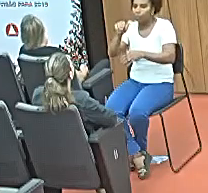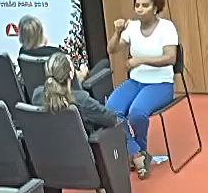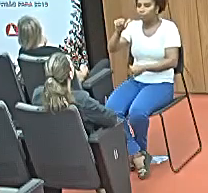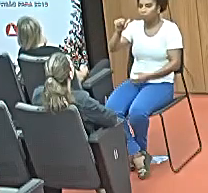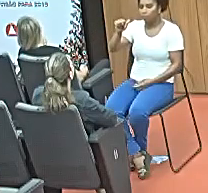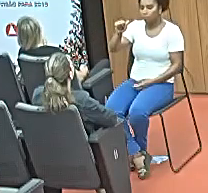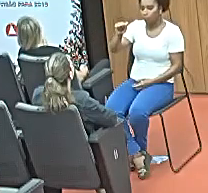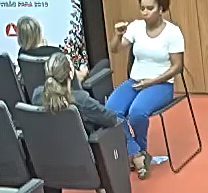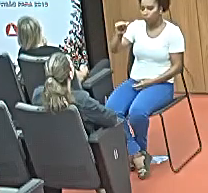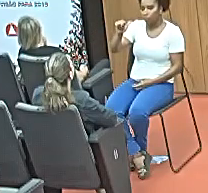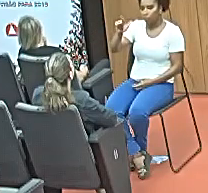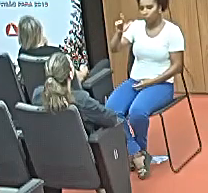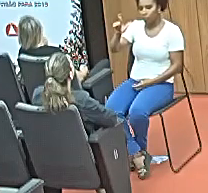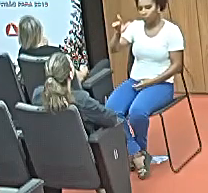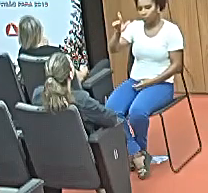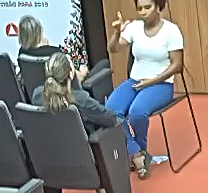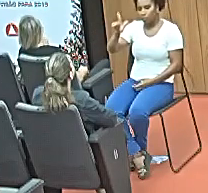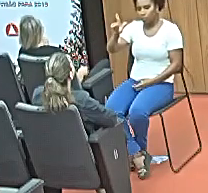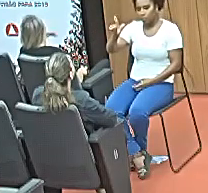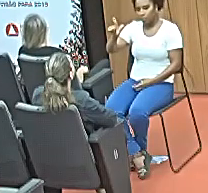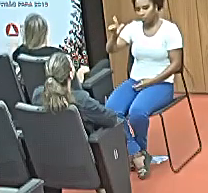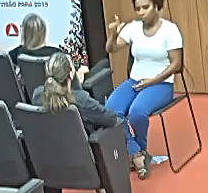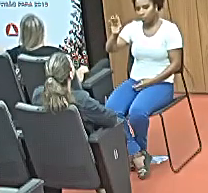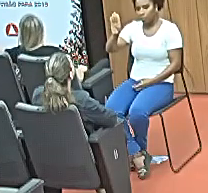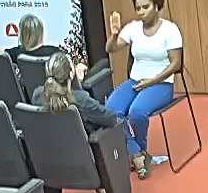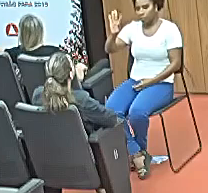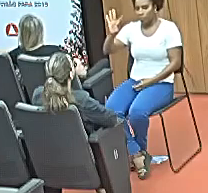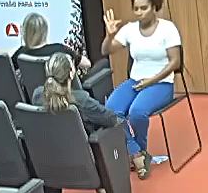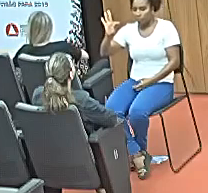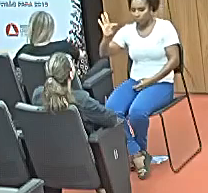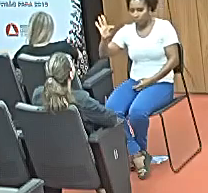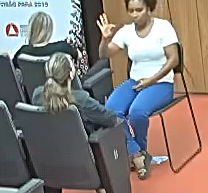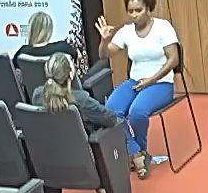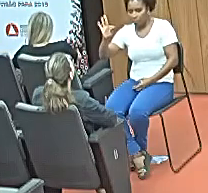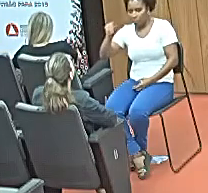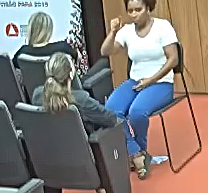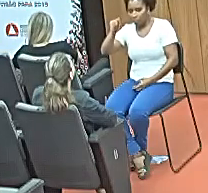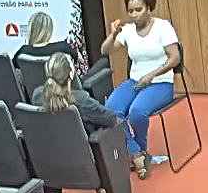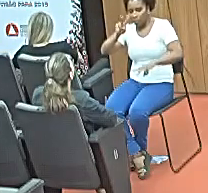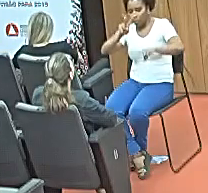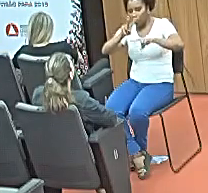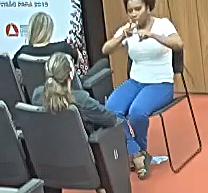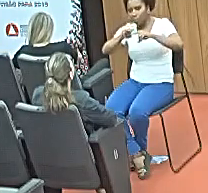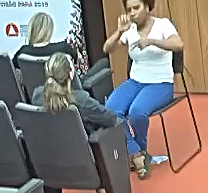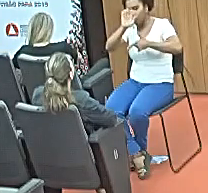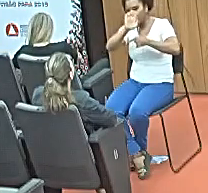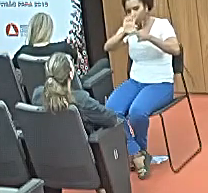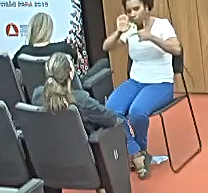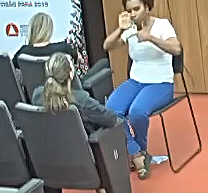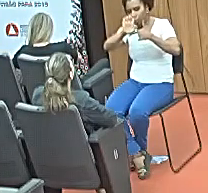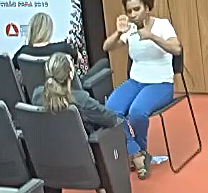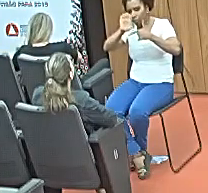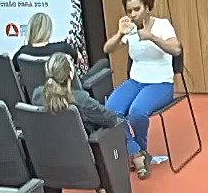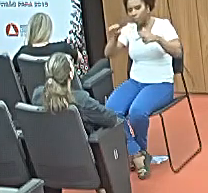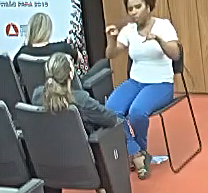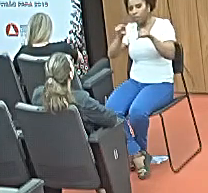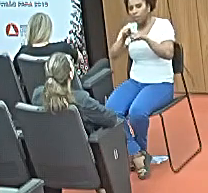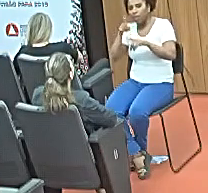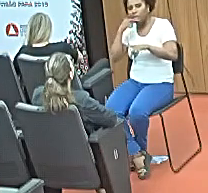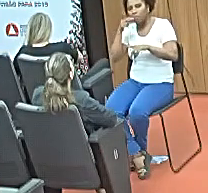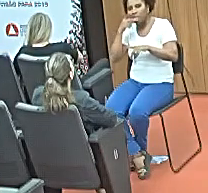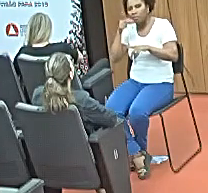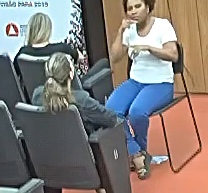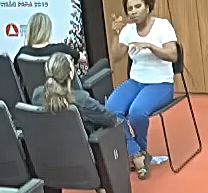privativa de liberdade no sistema prisional do estado assegurar o acompanhamento social essa gresso sistema prisional